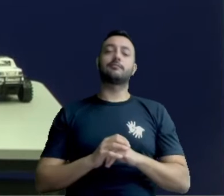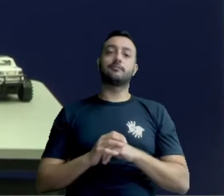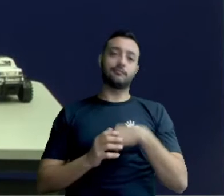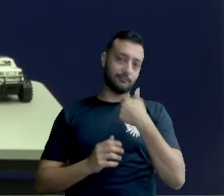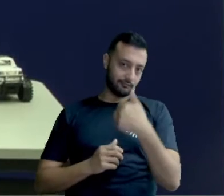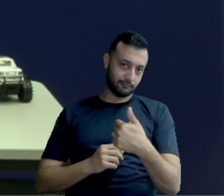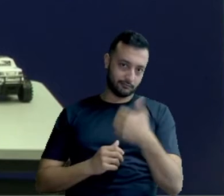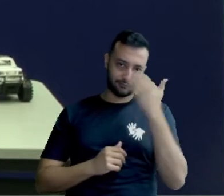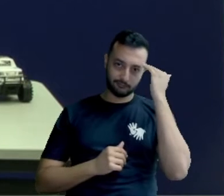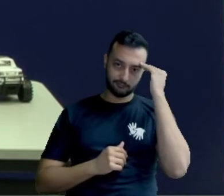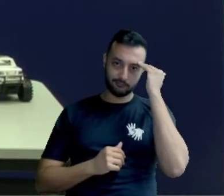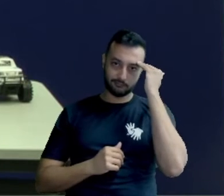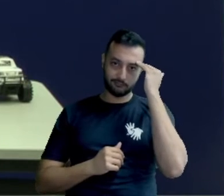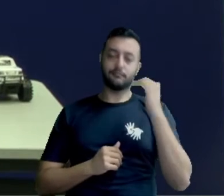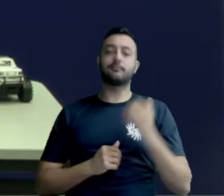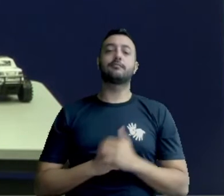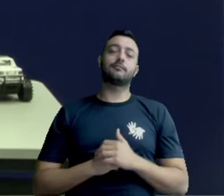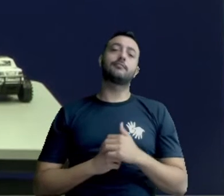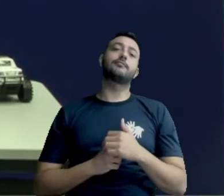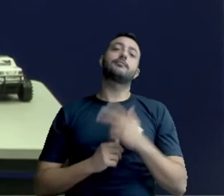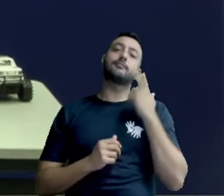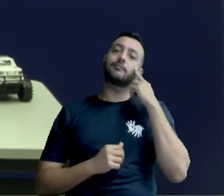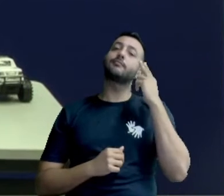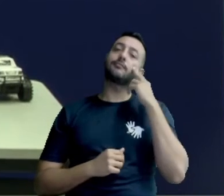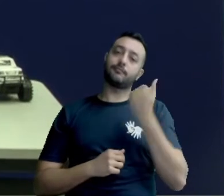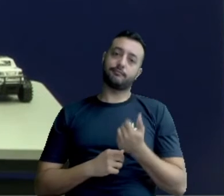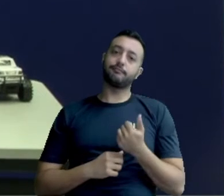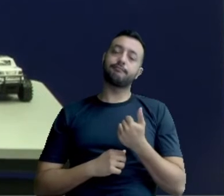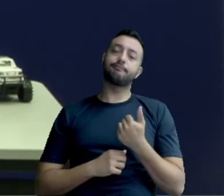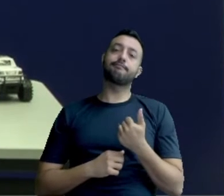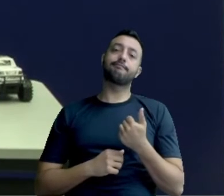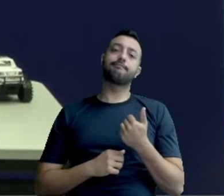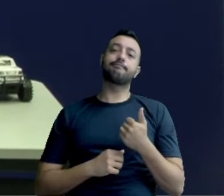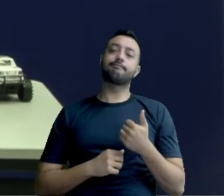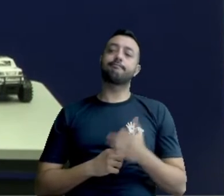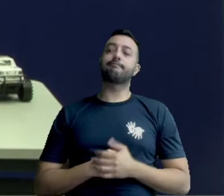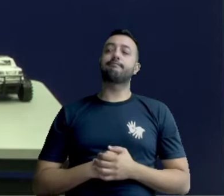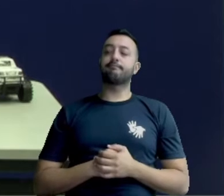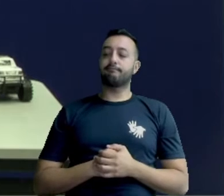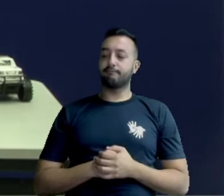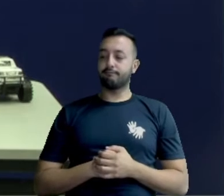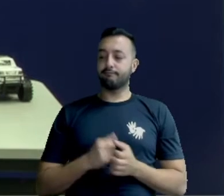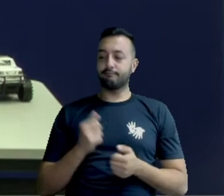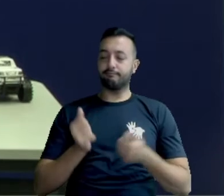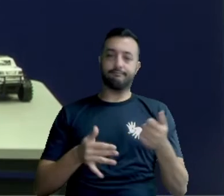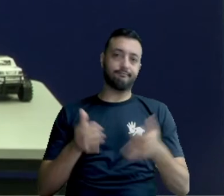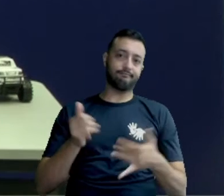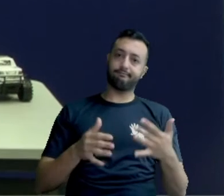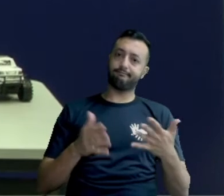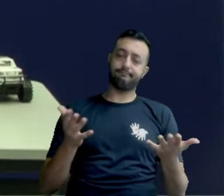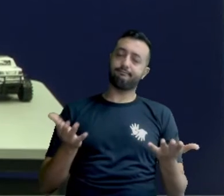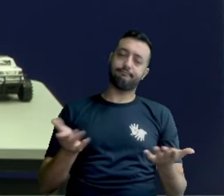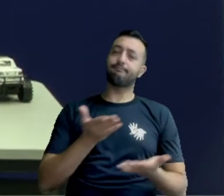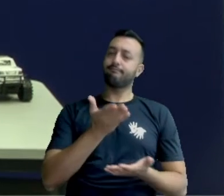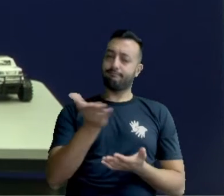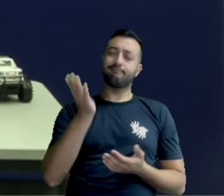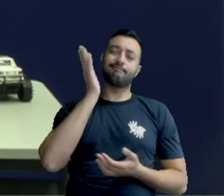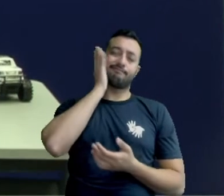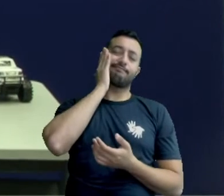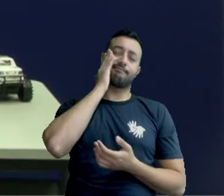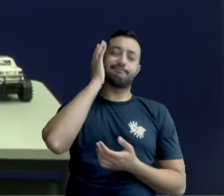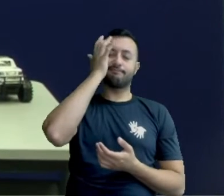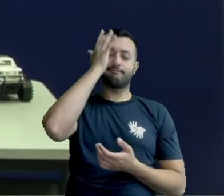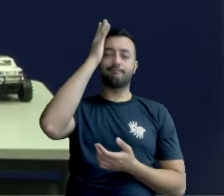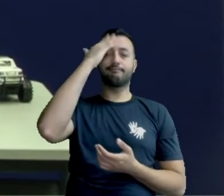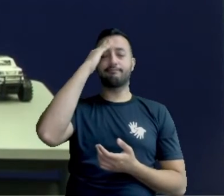Beleza? Deu para entender isso aí? Tranquilo, né? Não tem muito que explicar, porque eu sei que vocês são desenrolados para